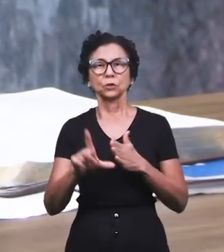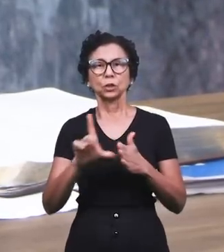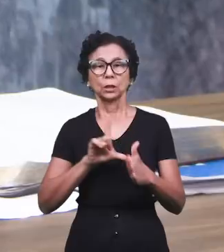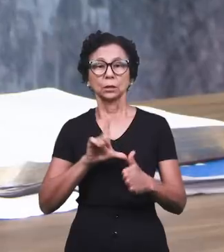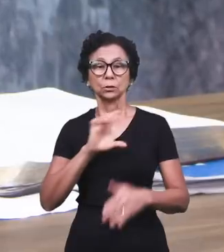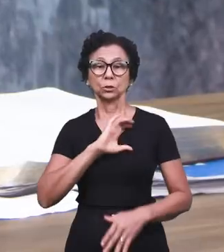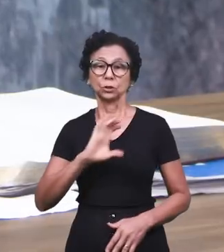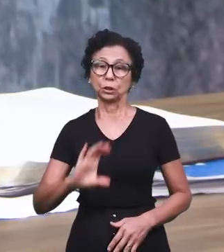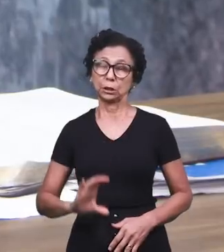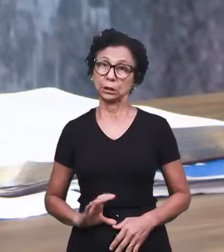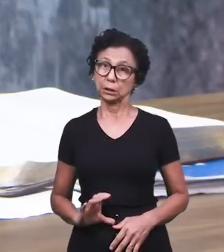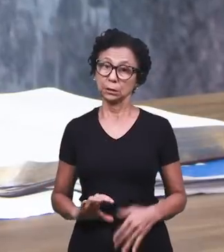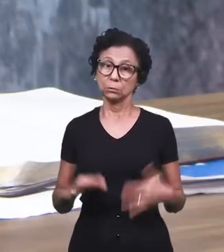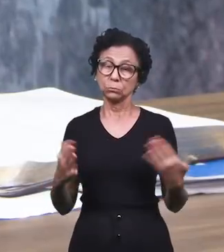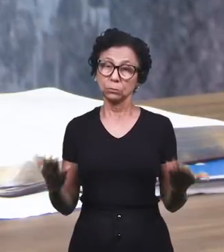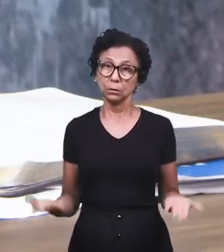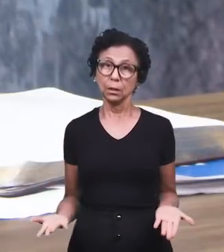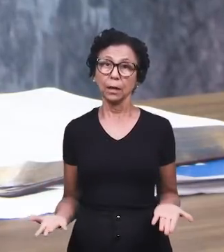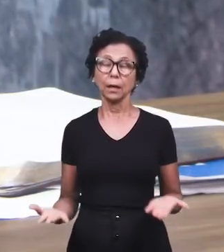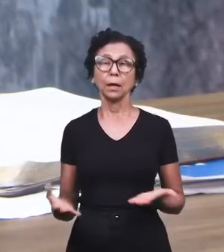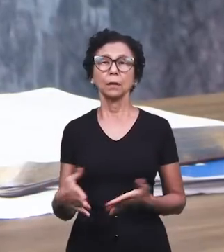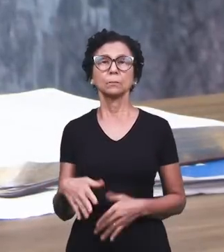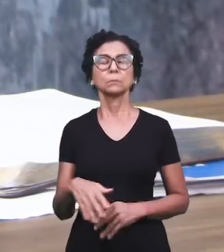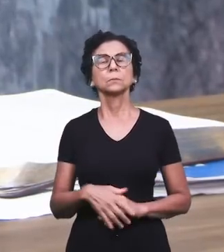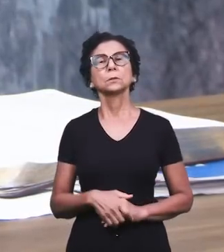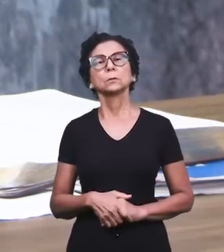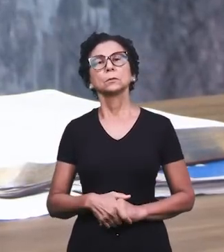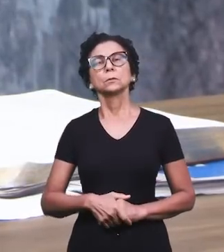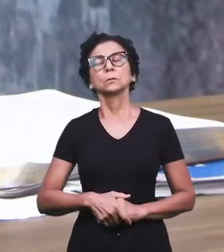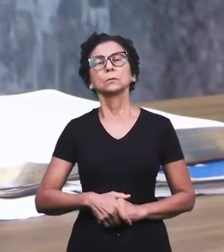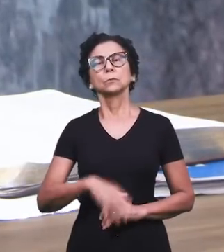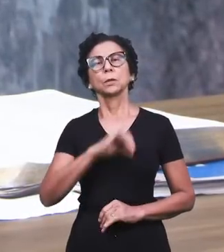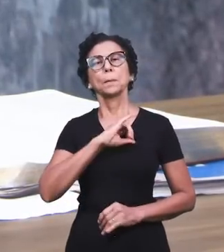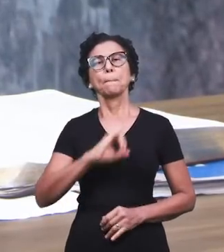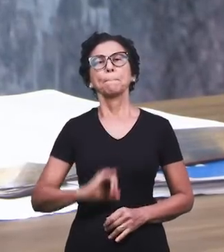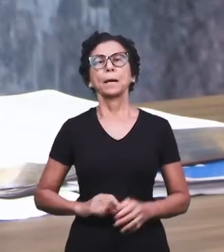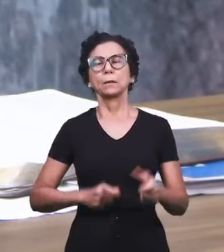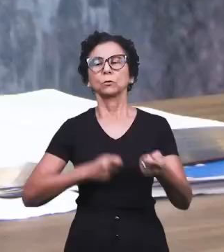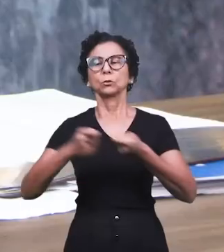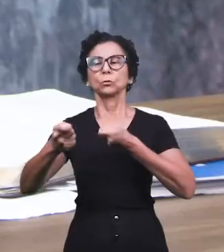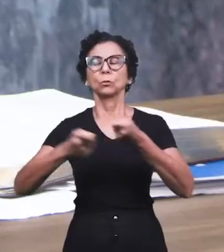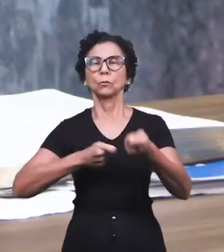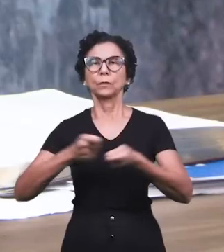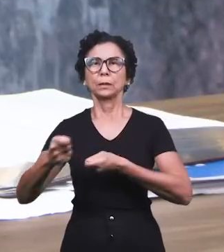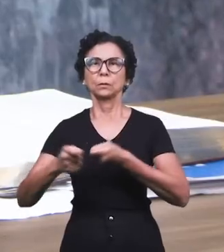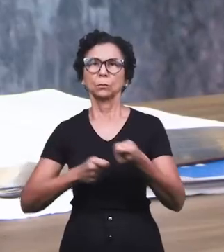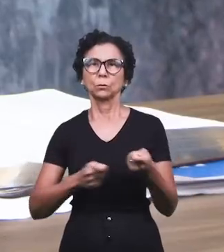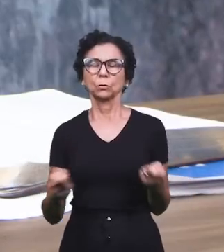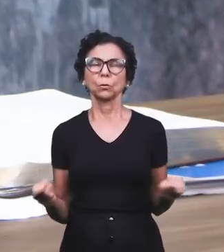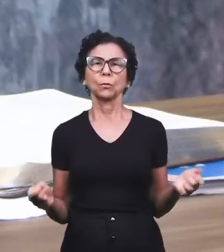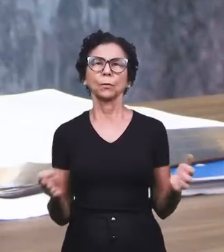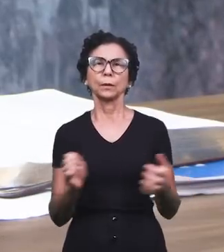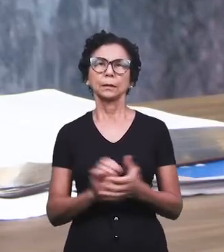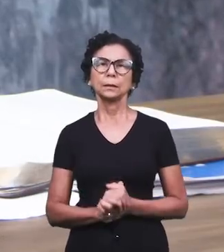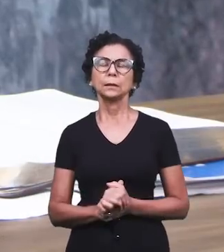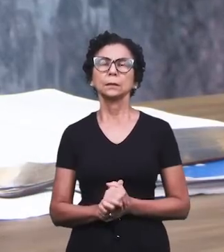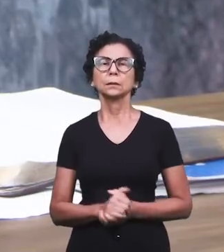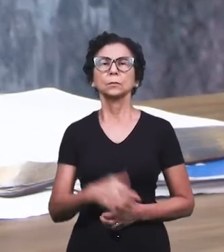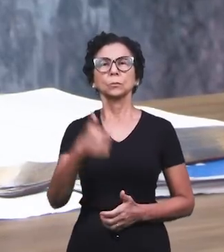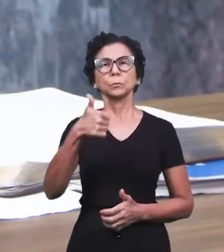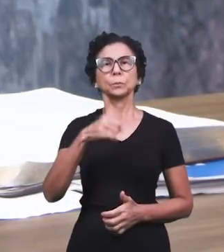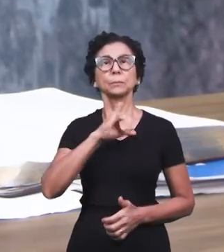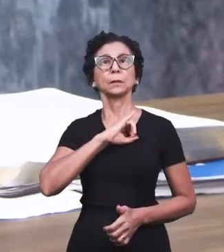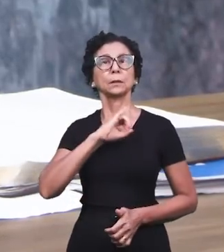Então já era um território gigantesco em dimensões, e com o Caio Otávio, que vai se tornar o primeiro imperador de Roma, temos